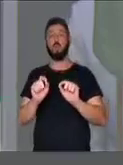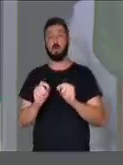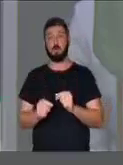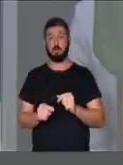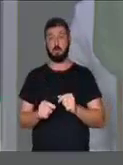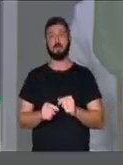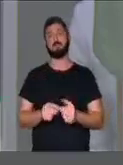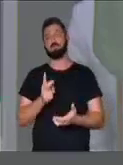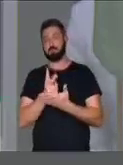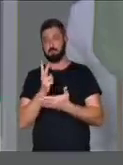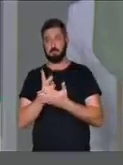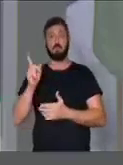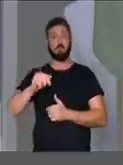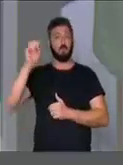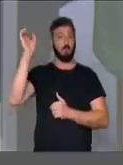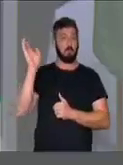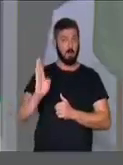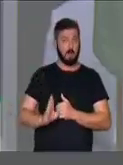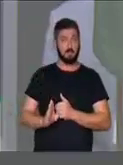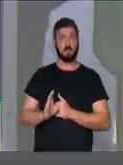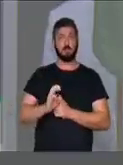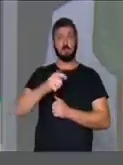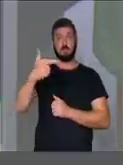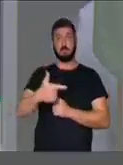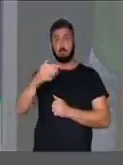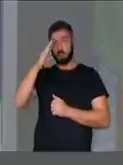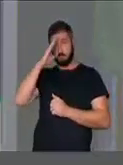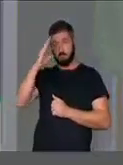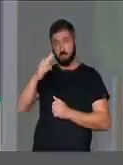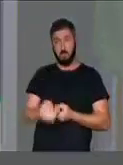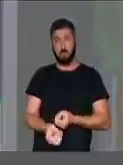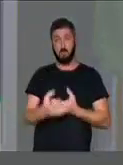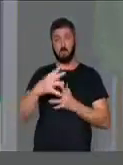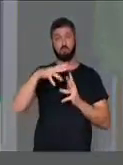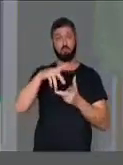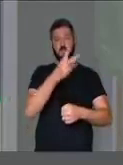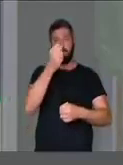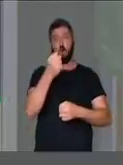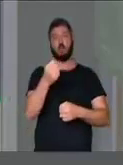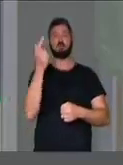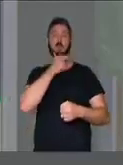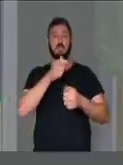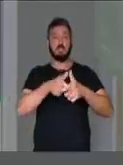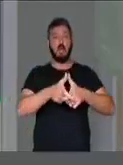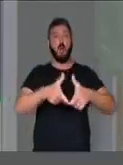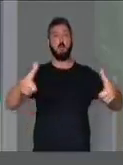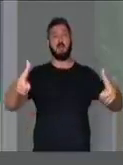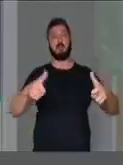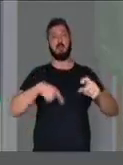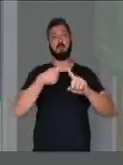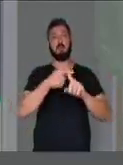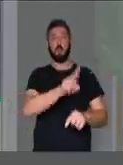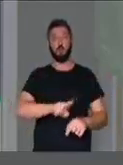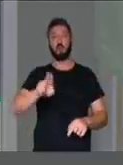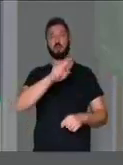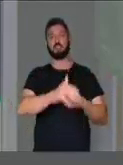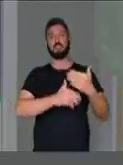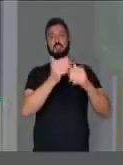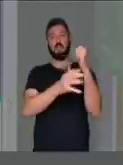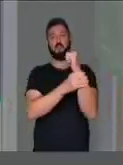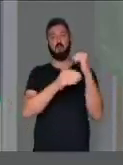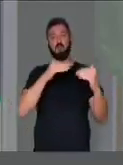de energia a partir de fontes renováveis, de forma sustentável, eficiente, competitiva e